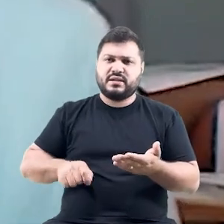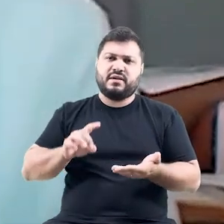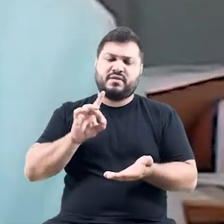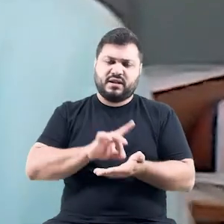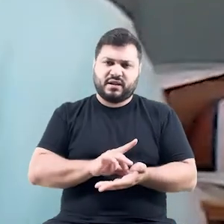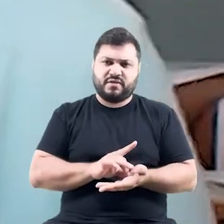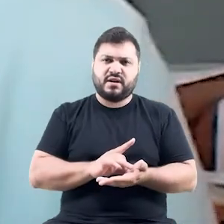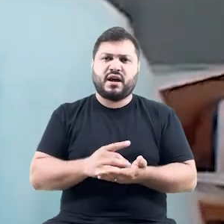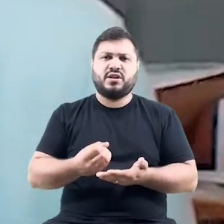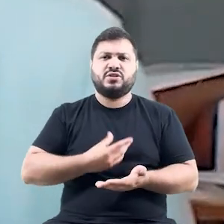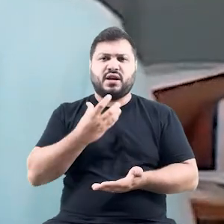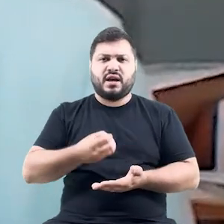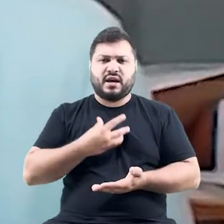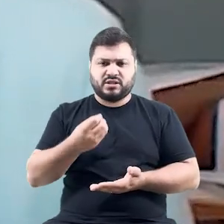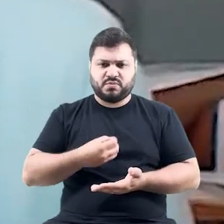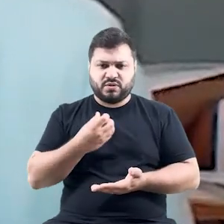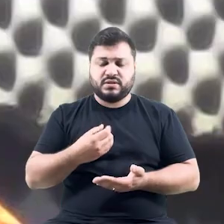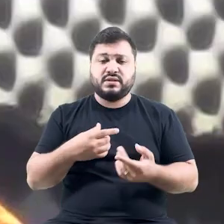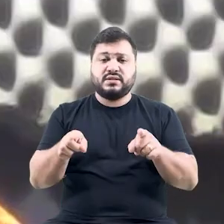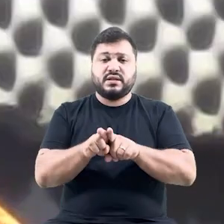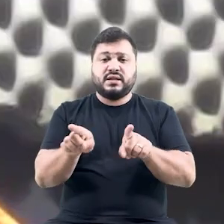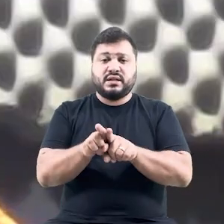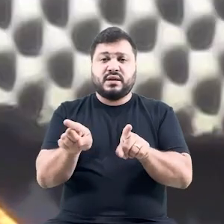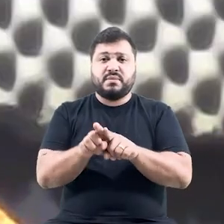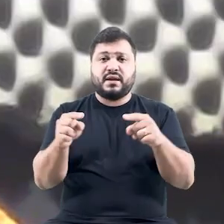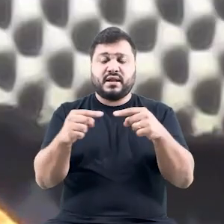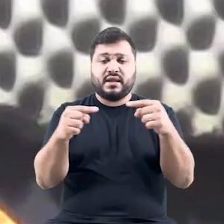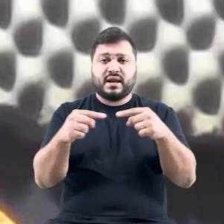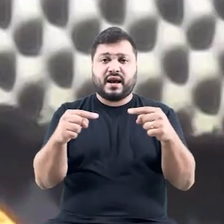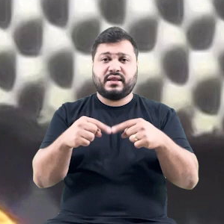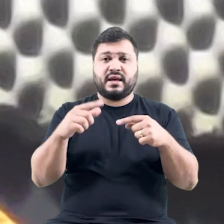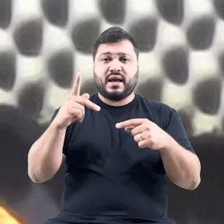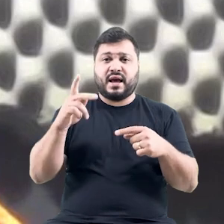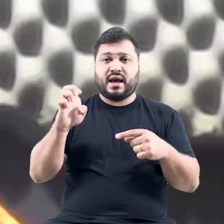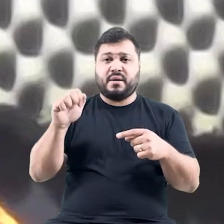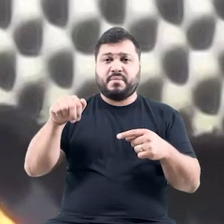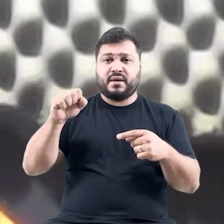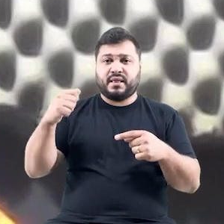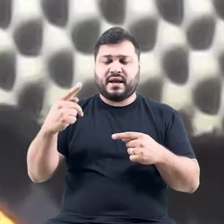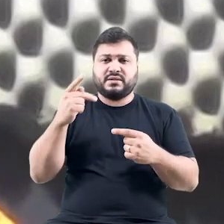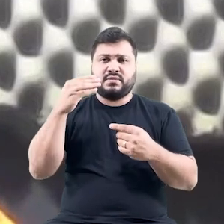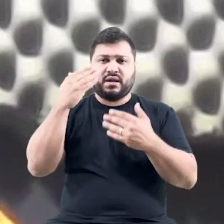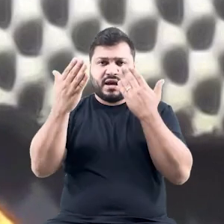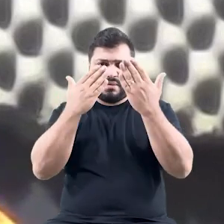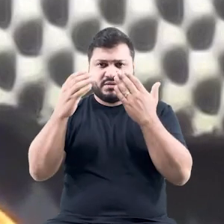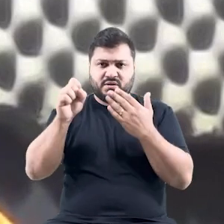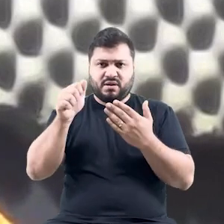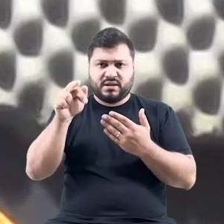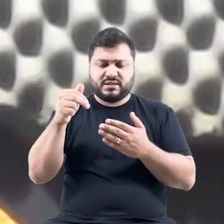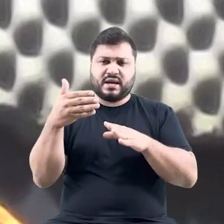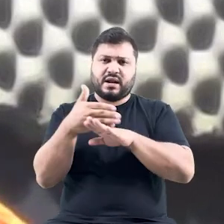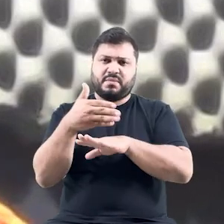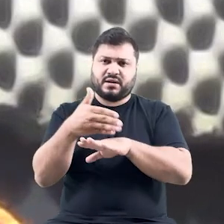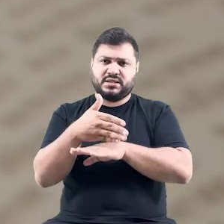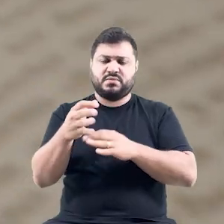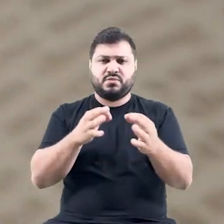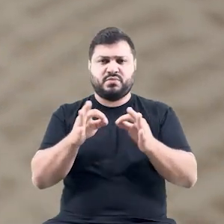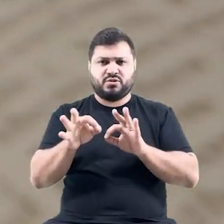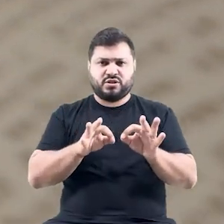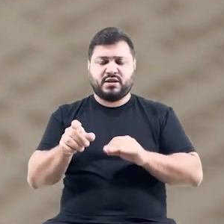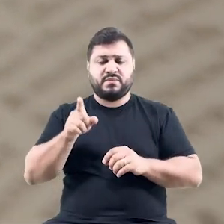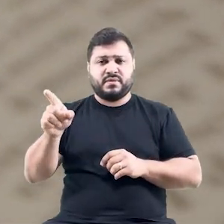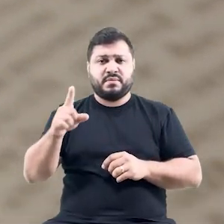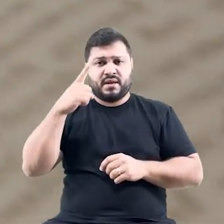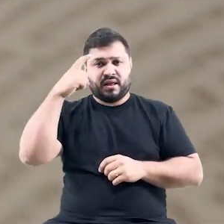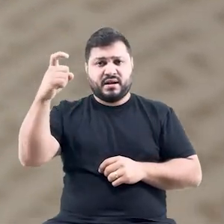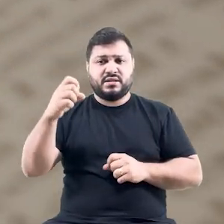na verdade, né, as poesias deles. Também ligada à PENASP, a psicóloga Sara participou do projeto. Para